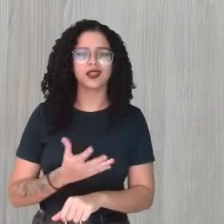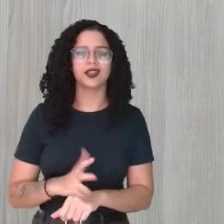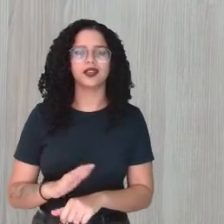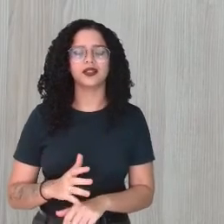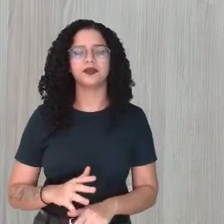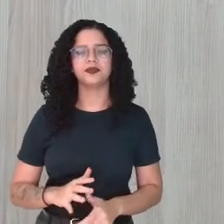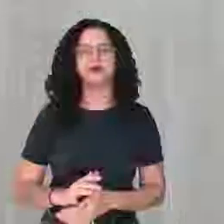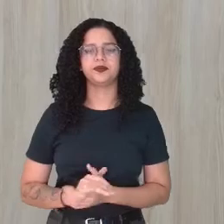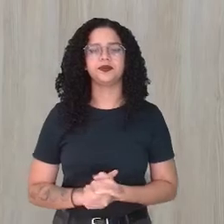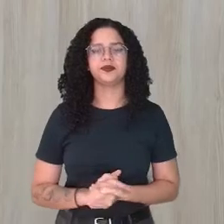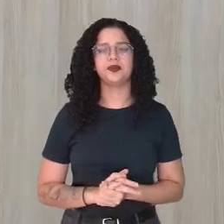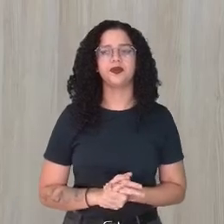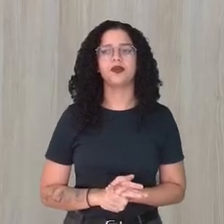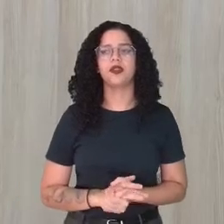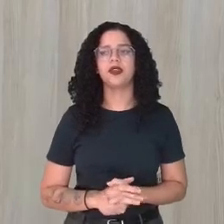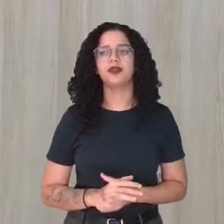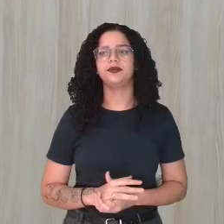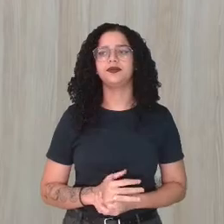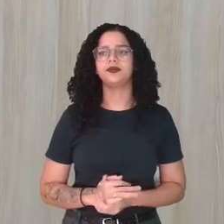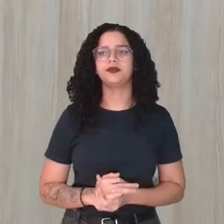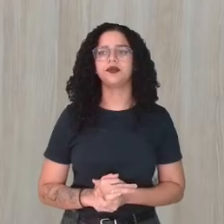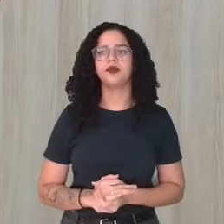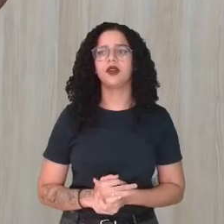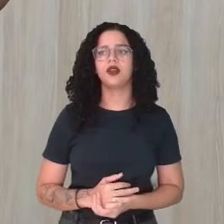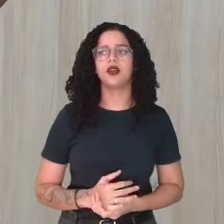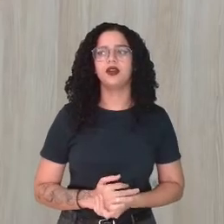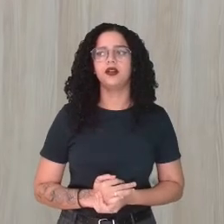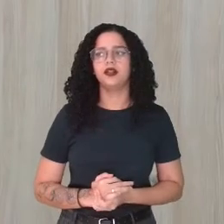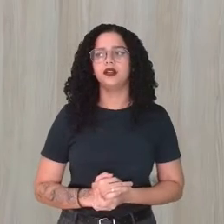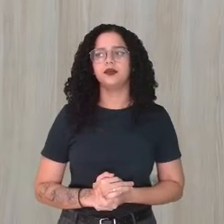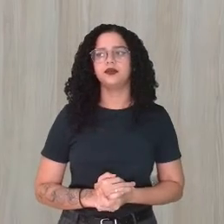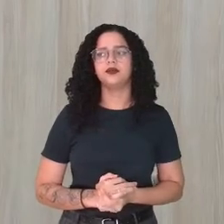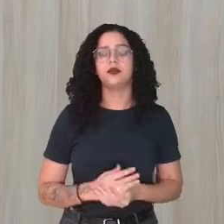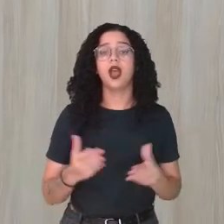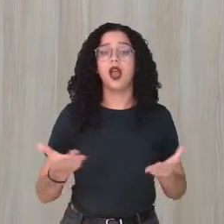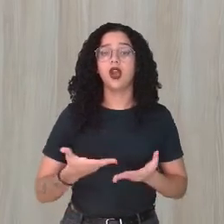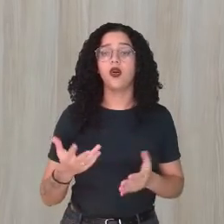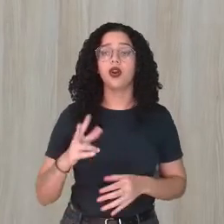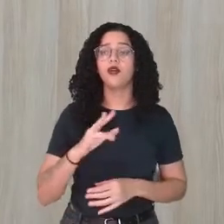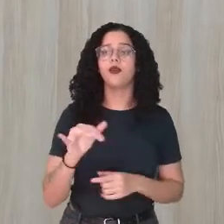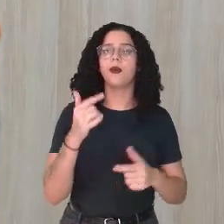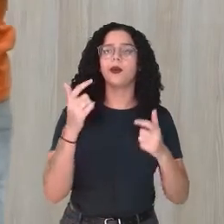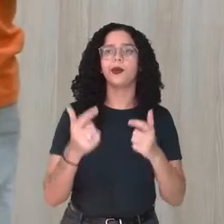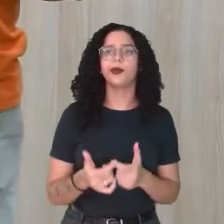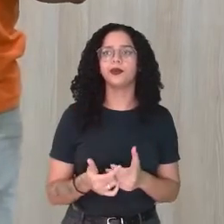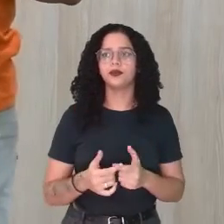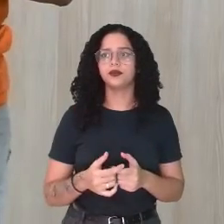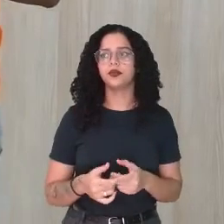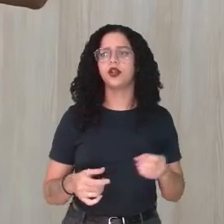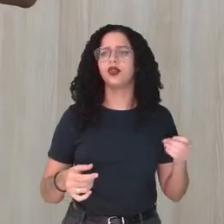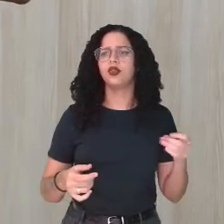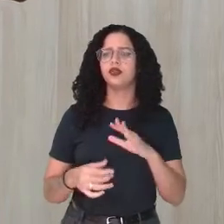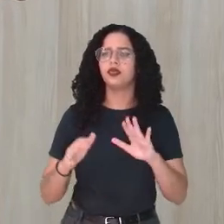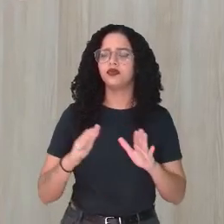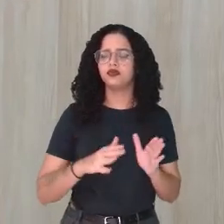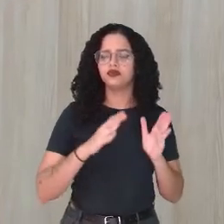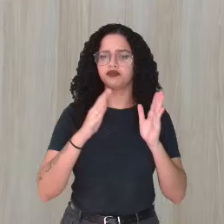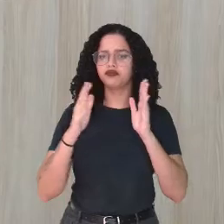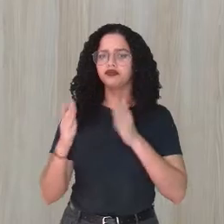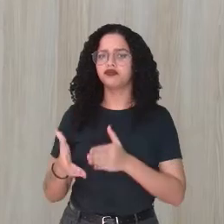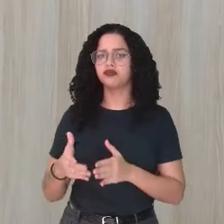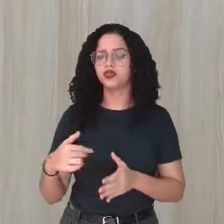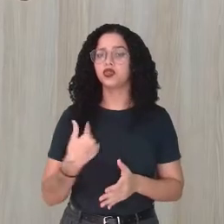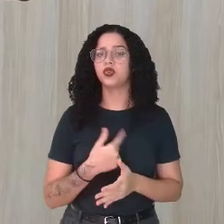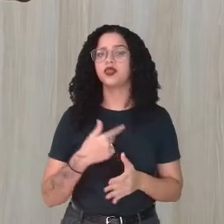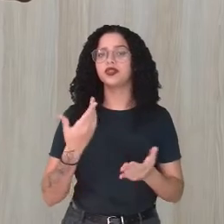aquela atividade. Exatamente, professor. Então, agora a gente vai partir para uma nova etapa da nossa aula, né? Que é a